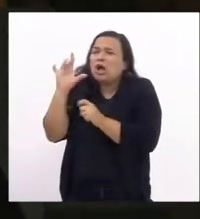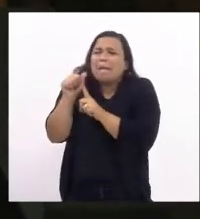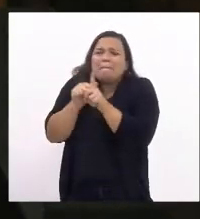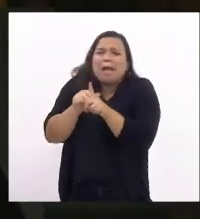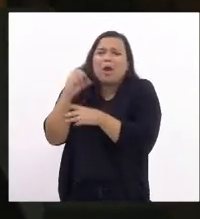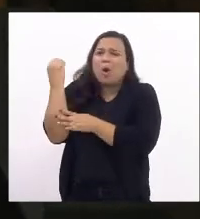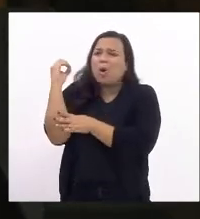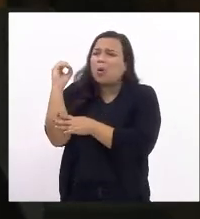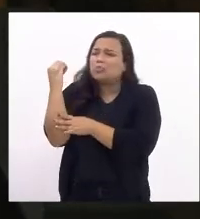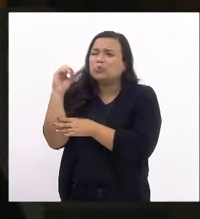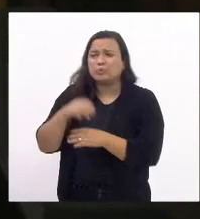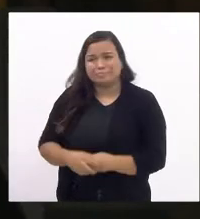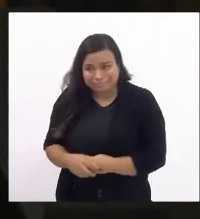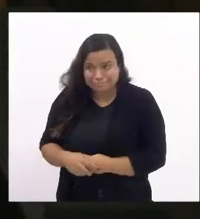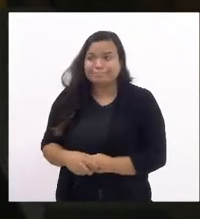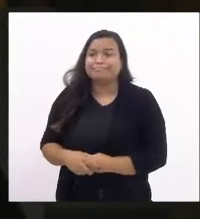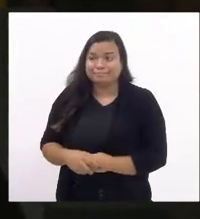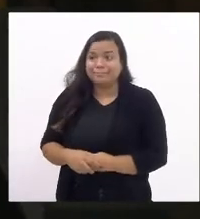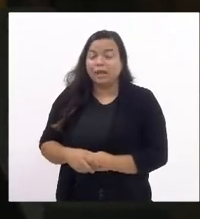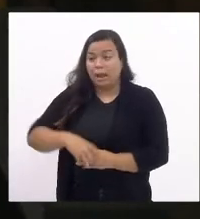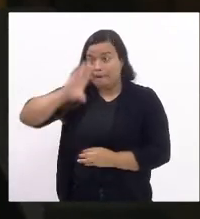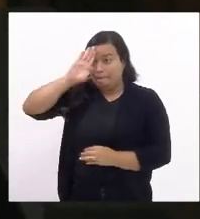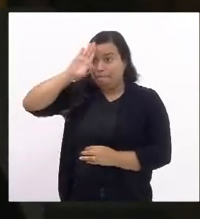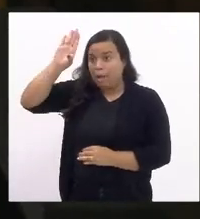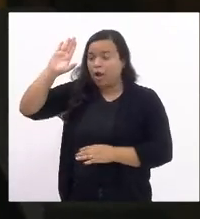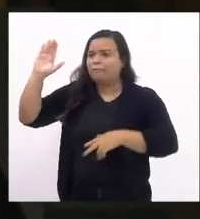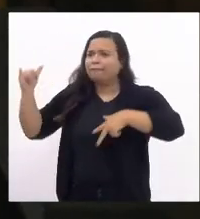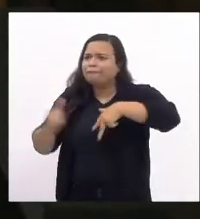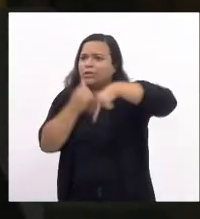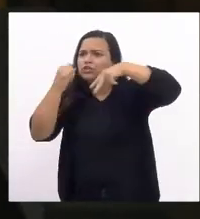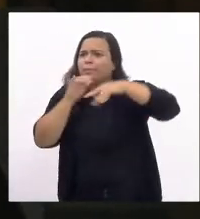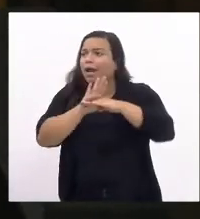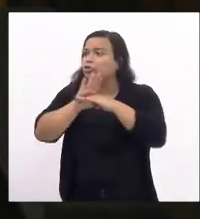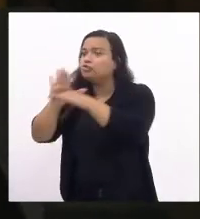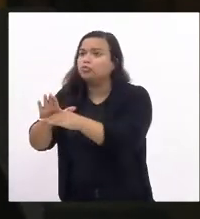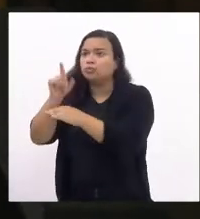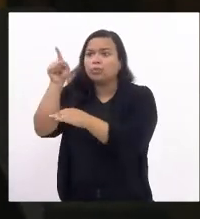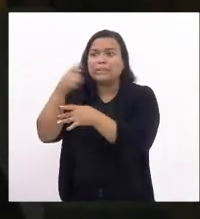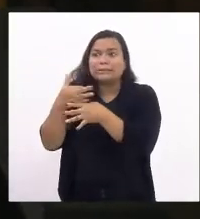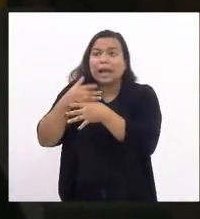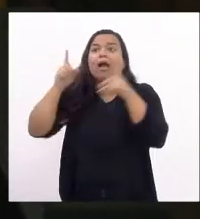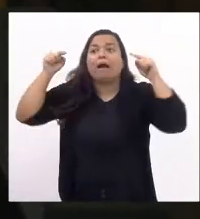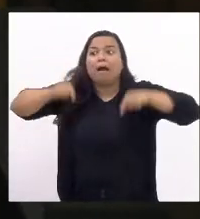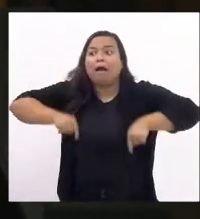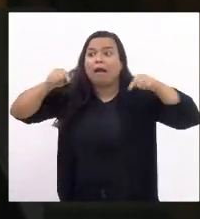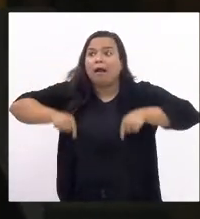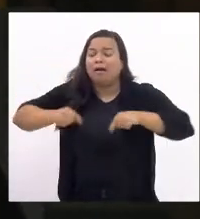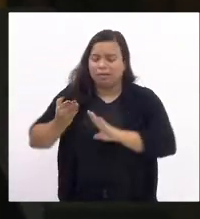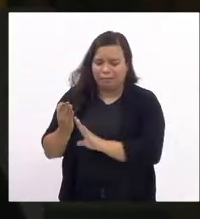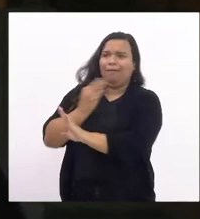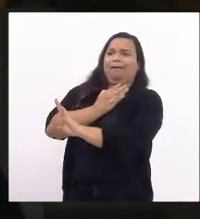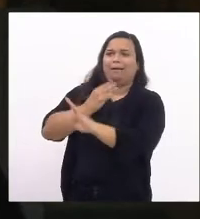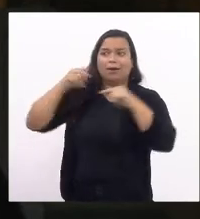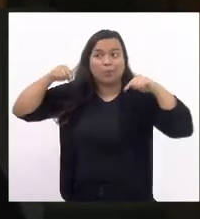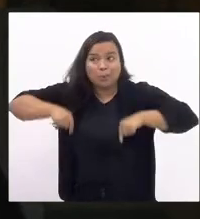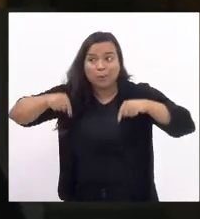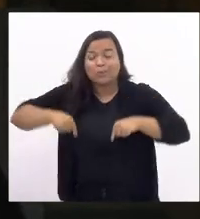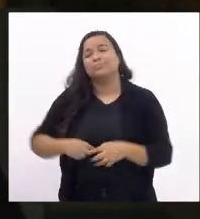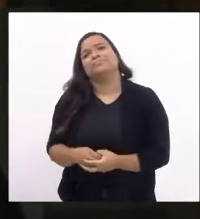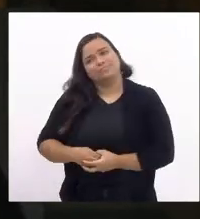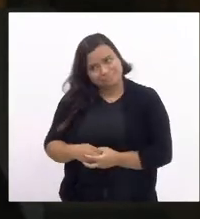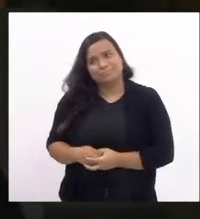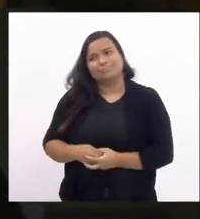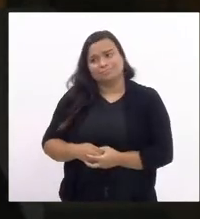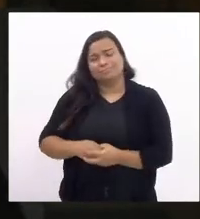de atendimento às vítimas e à cidade é agora. Então, primeiro,